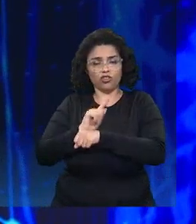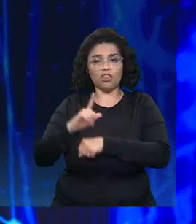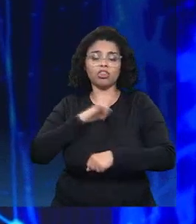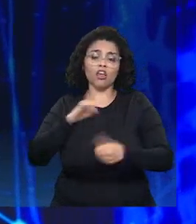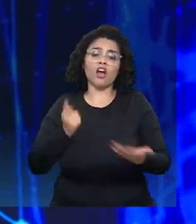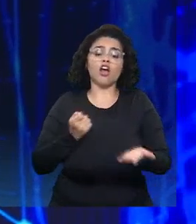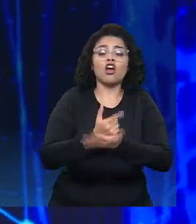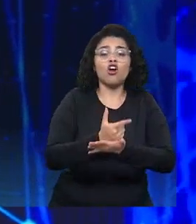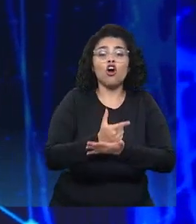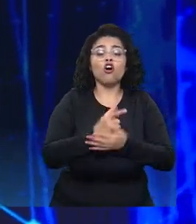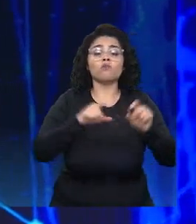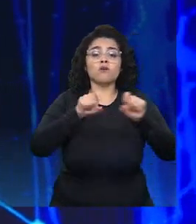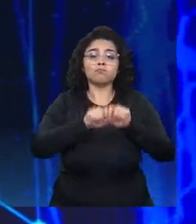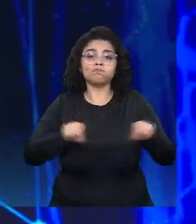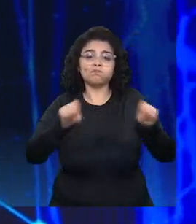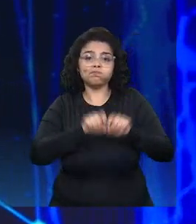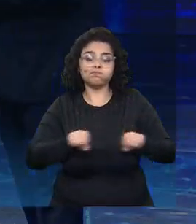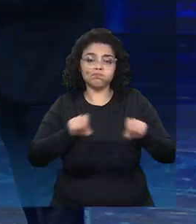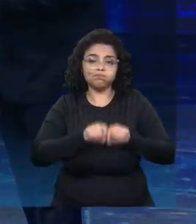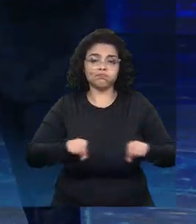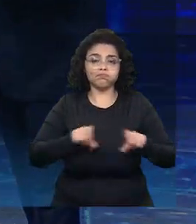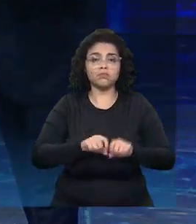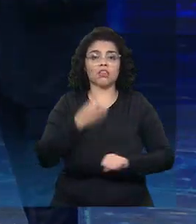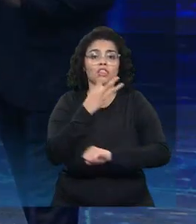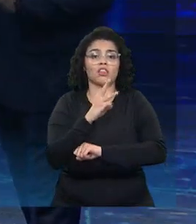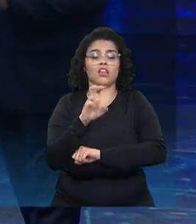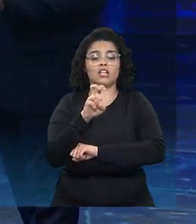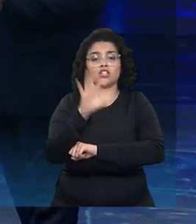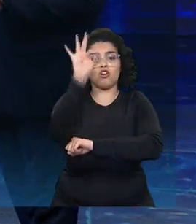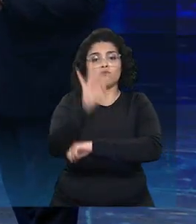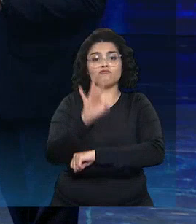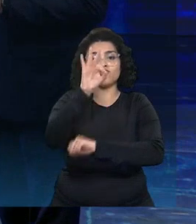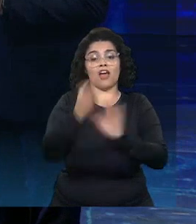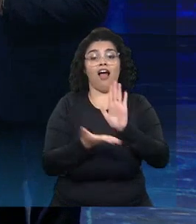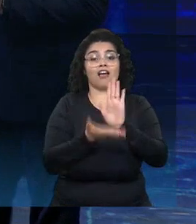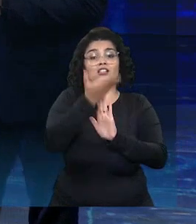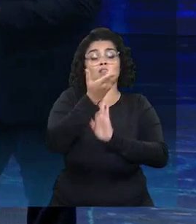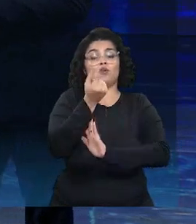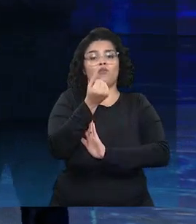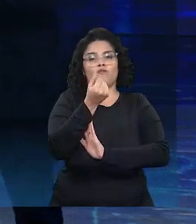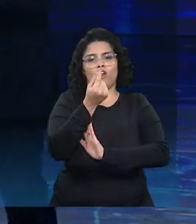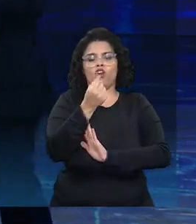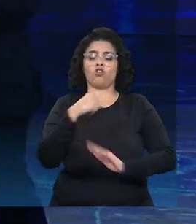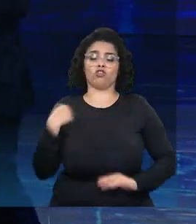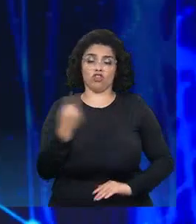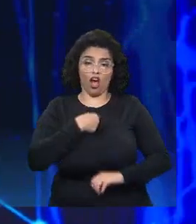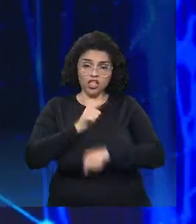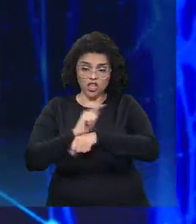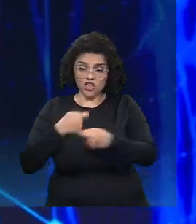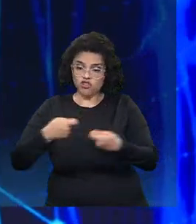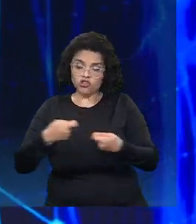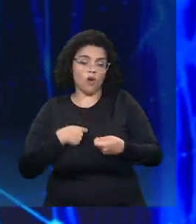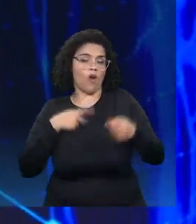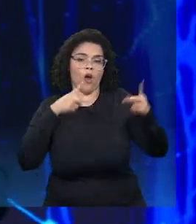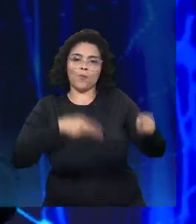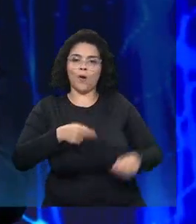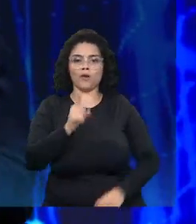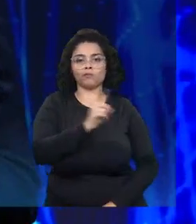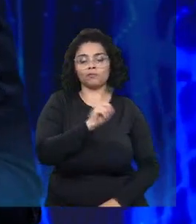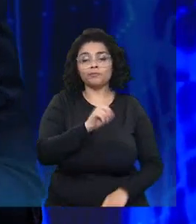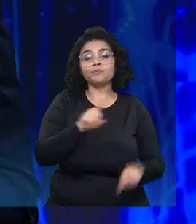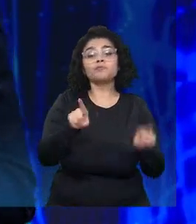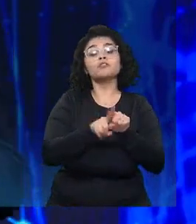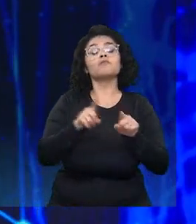e com 35% acima do valor isso não vai acontecer na nossa gestão e nós vamos garantir a transferência